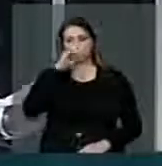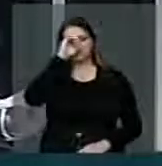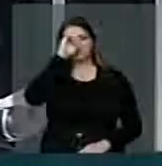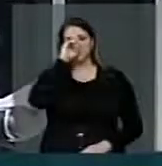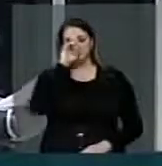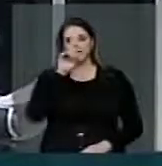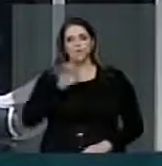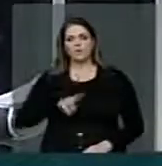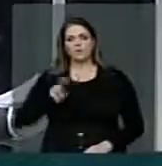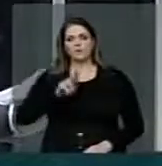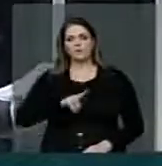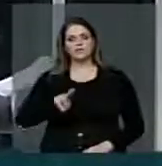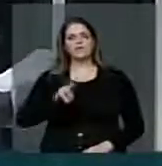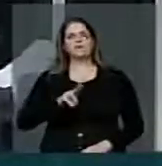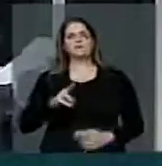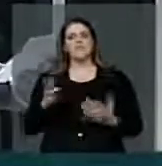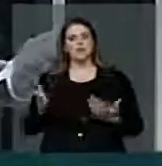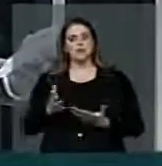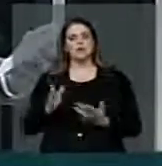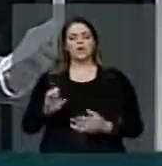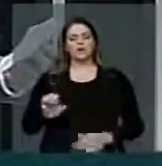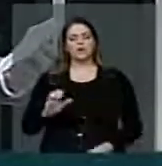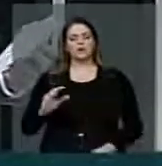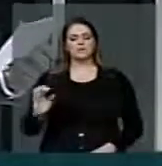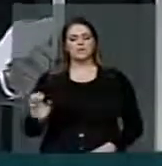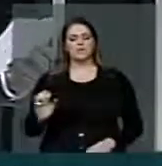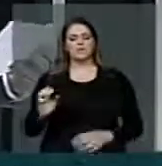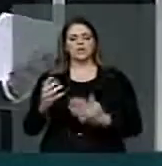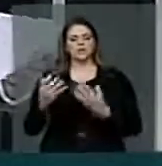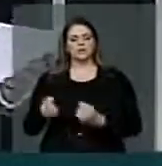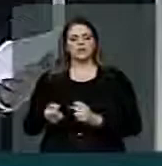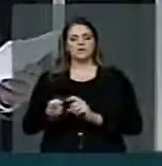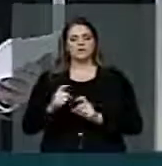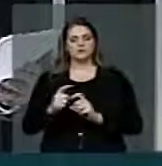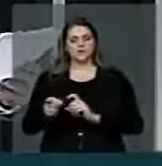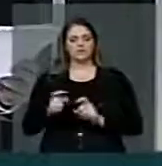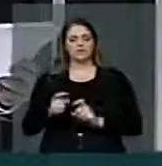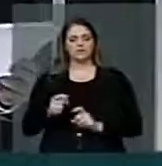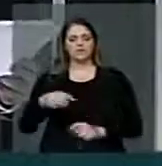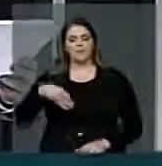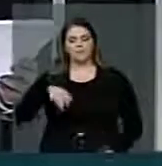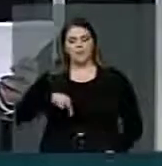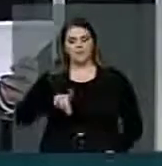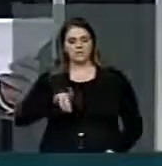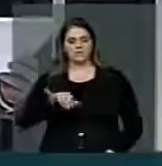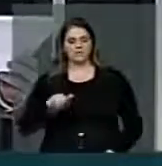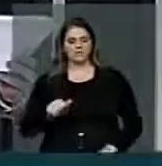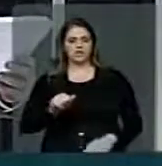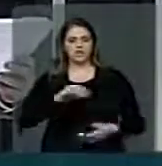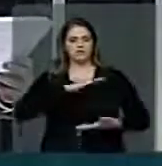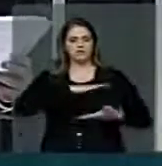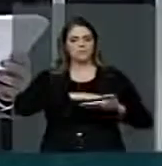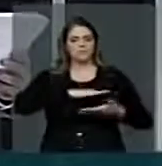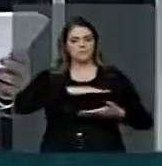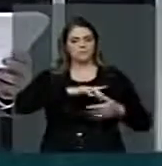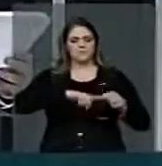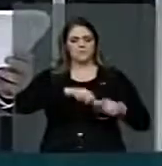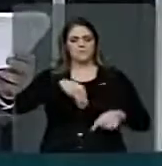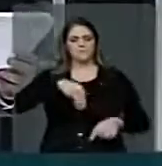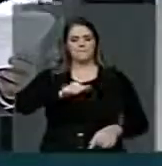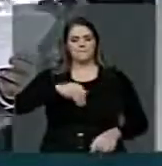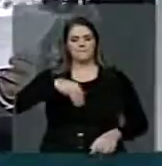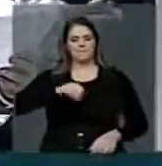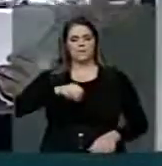EBSER assumiu a responsabilidade de gerenciamento. Pra vocês terem uma ideia, a média de um mamógrafo era comprado por R$204